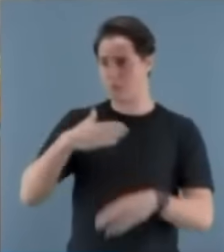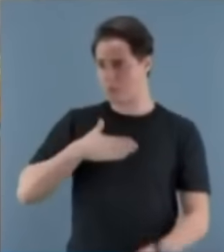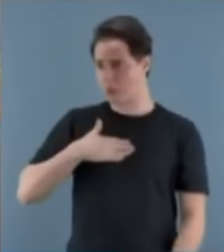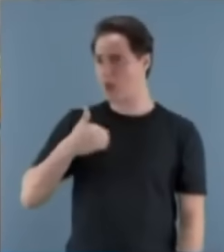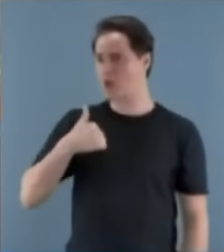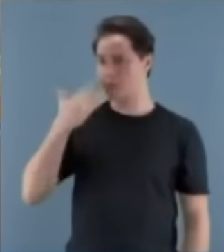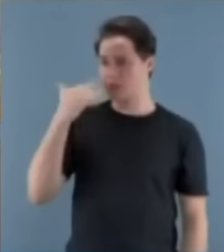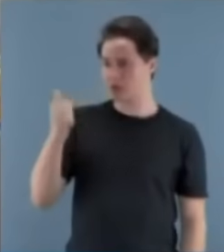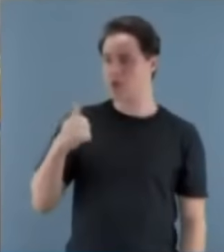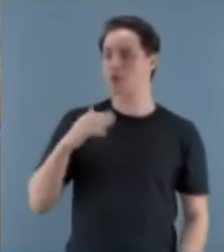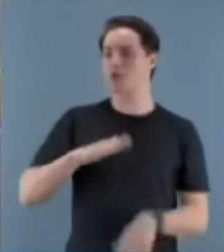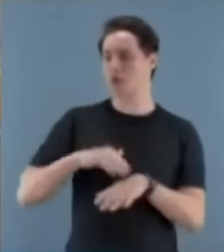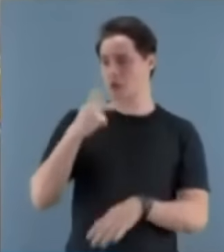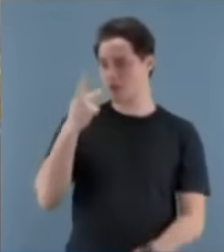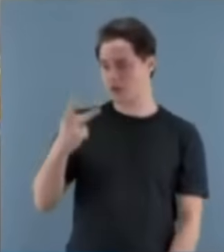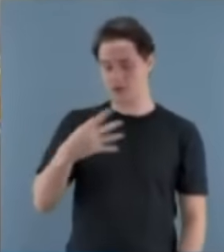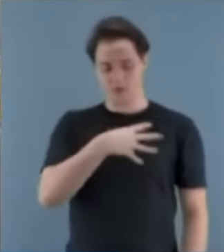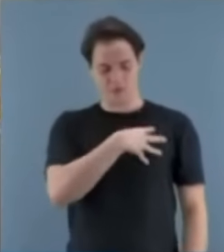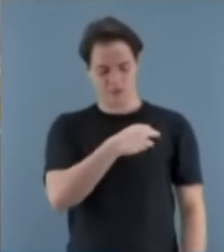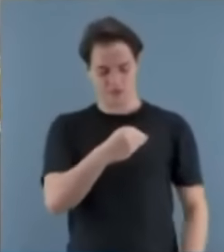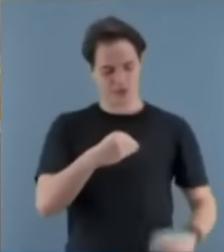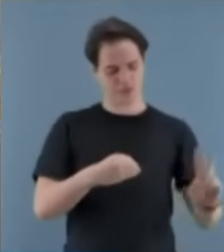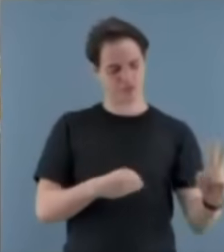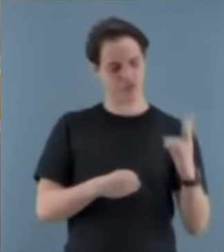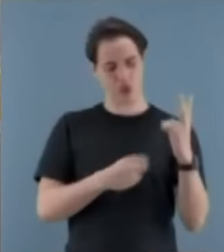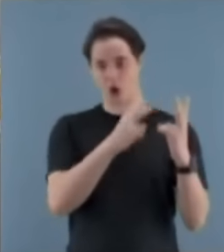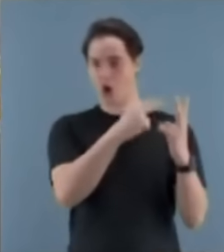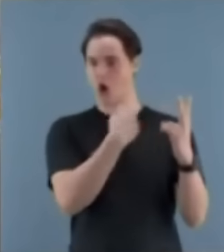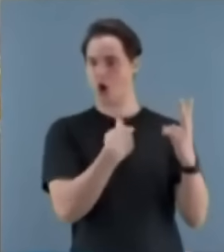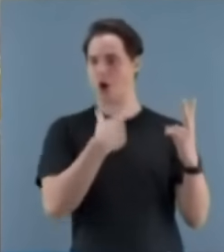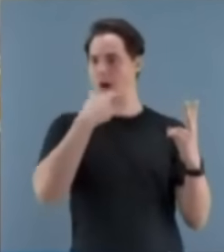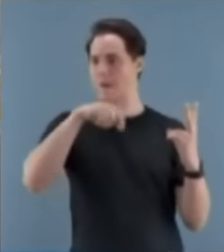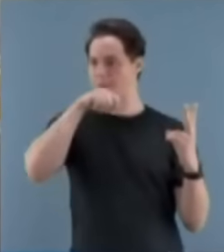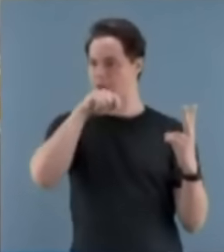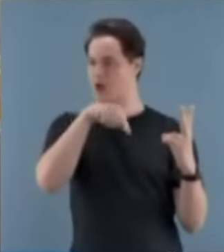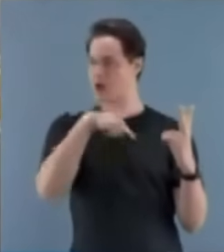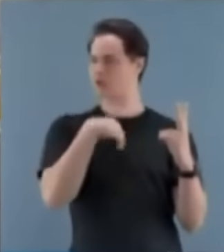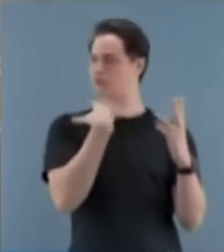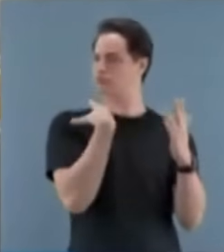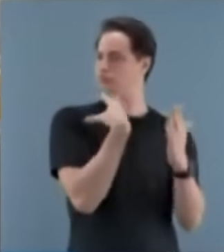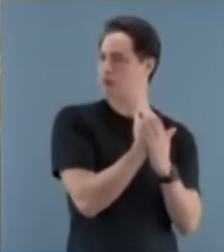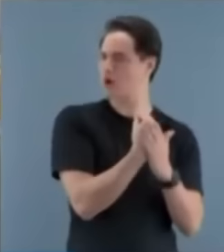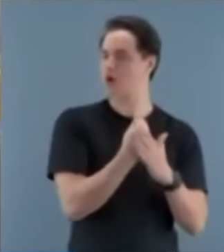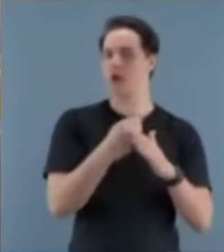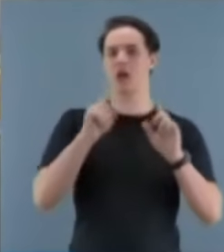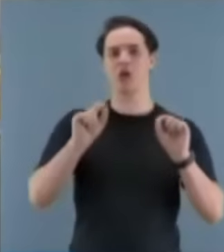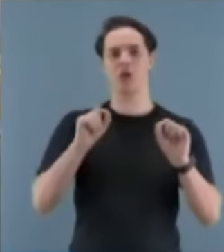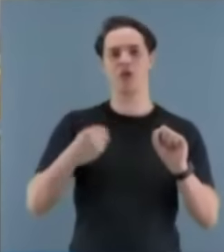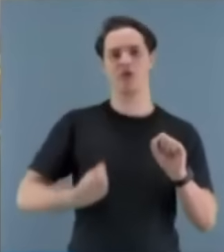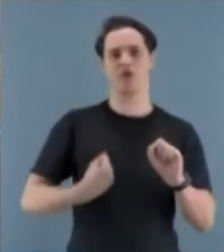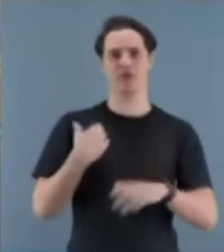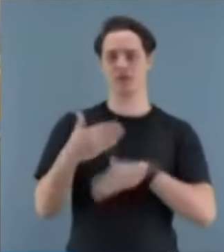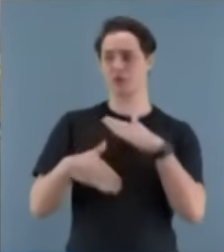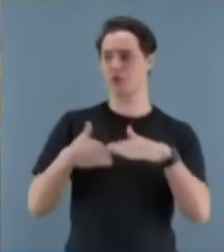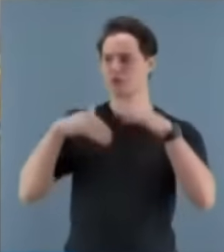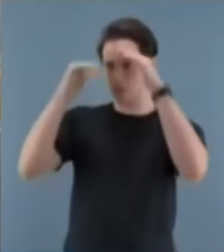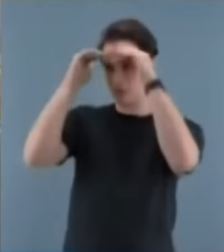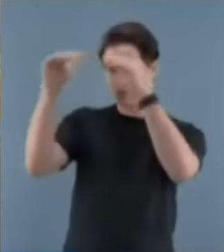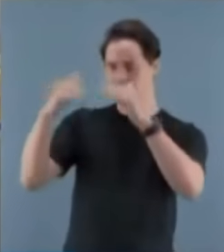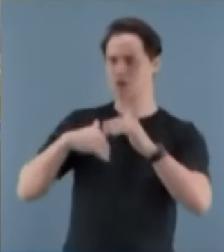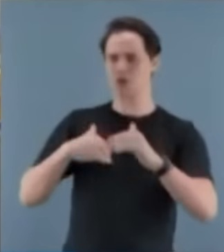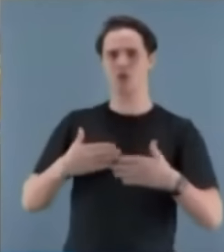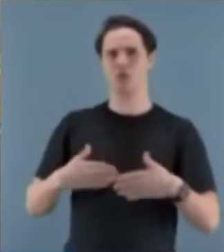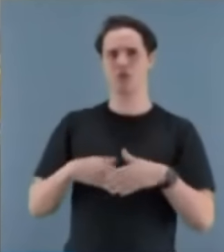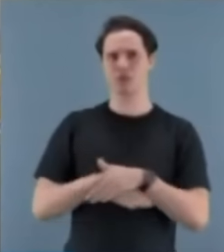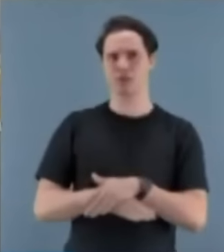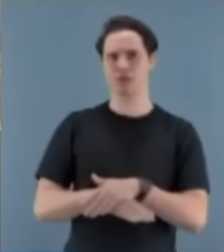Quando eu falo que os filhos costumam olhar para os pais como espelho para ser alguém na vida, eu, com todo respeito, com toda